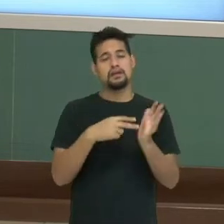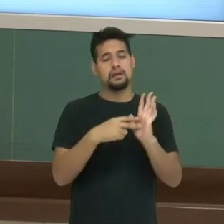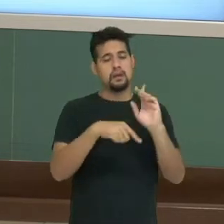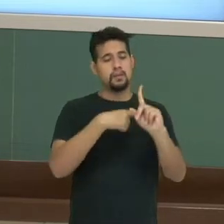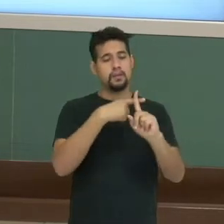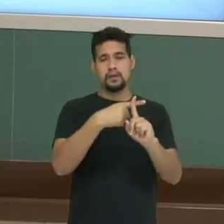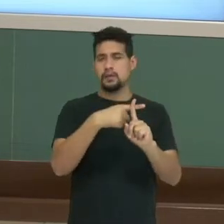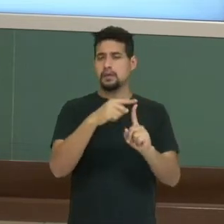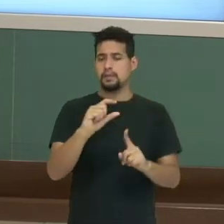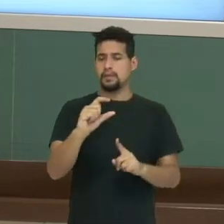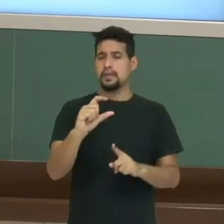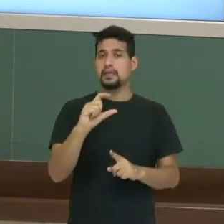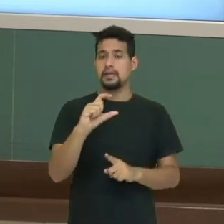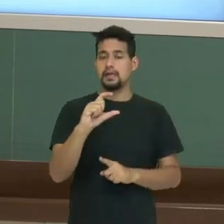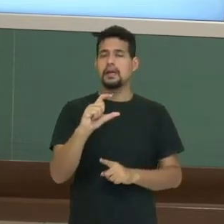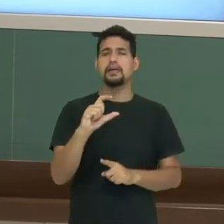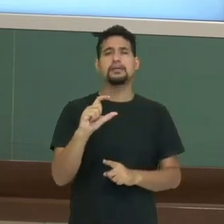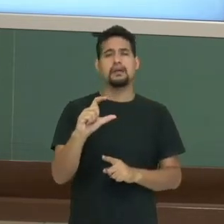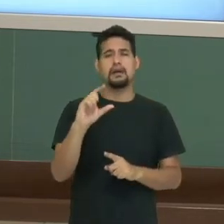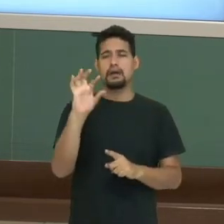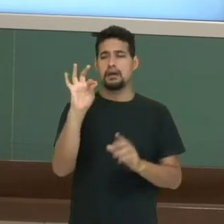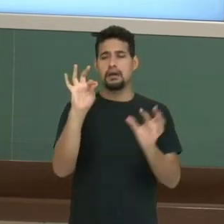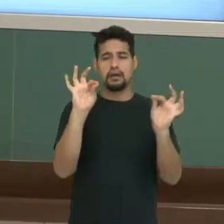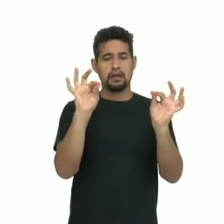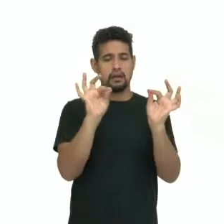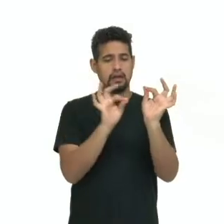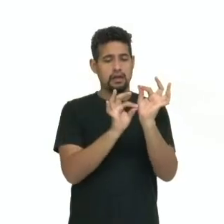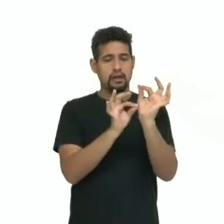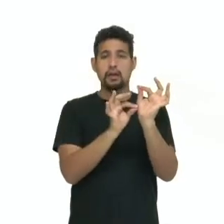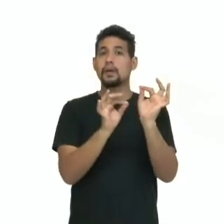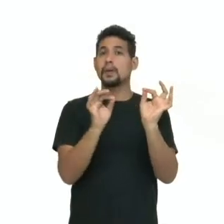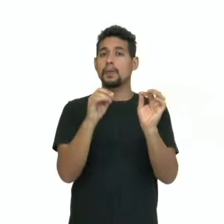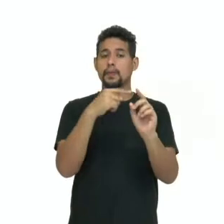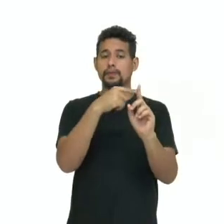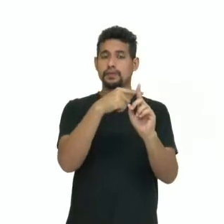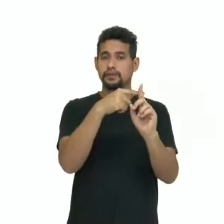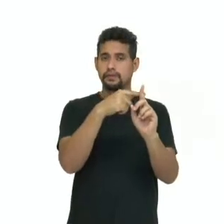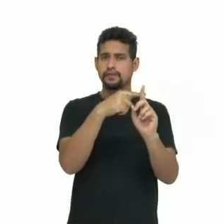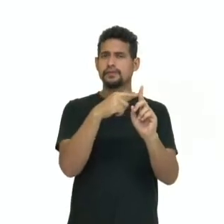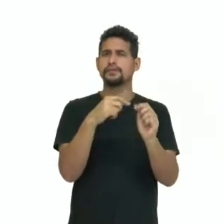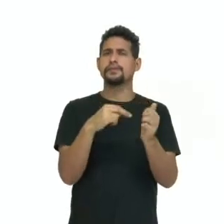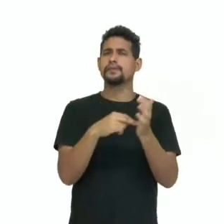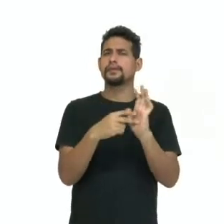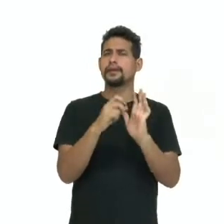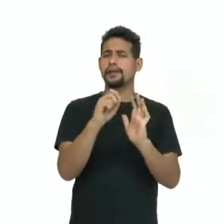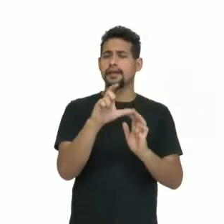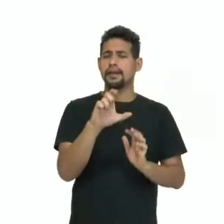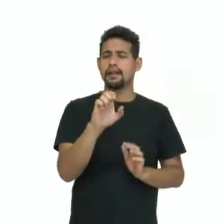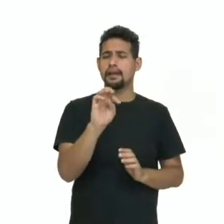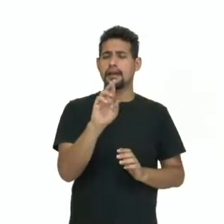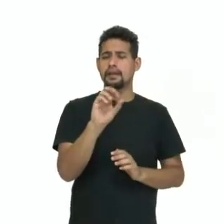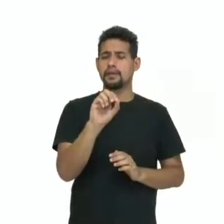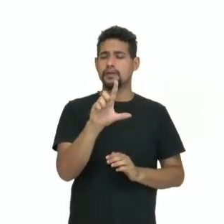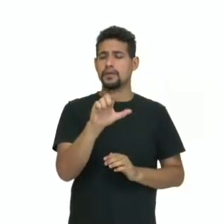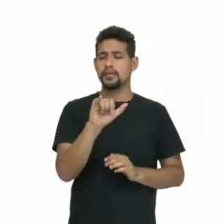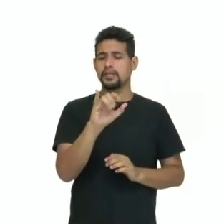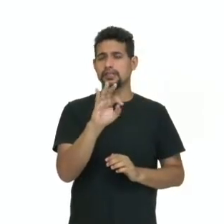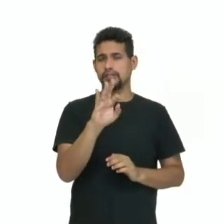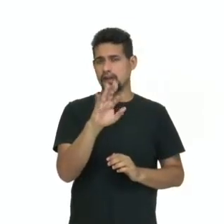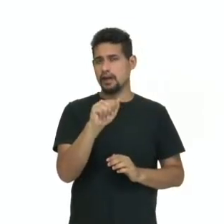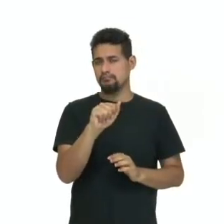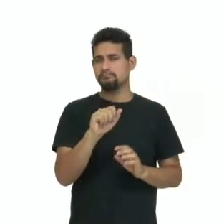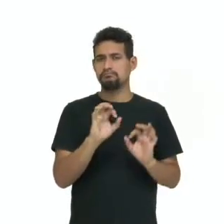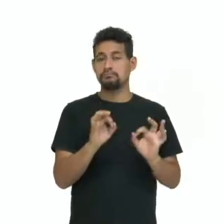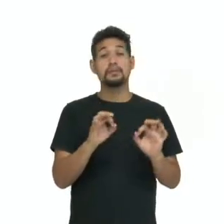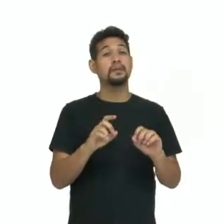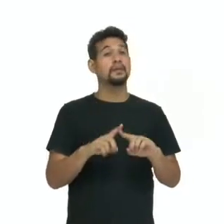da pilha, cátodo, é ligado ao eletrodo positivo ânodo da cuba eletrolítica lá na eletrólise. E ainda